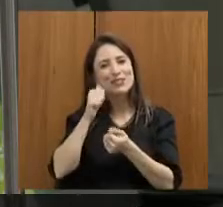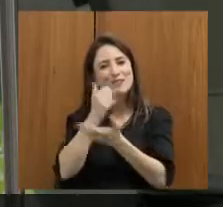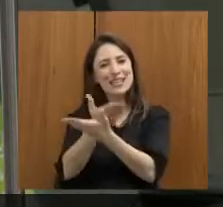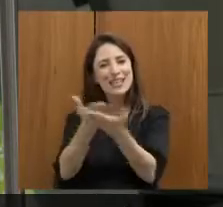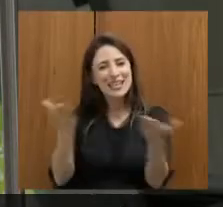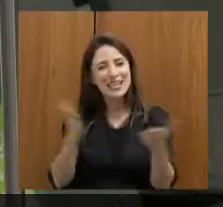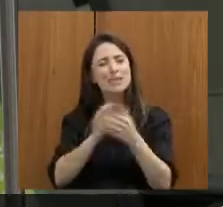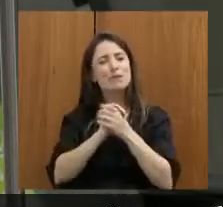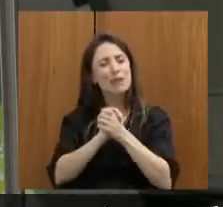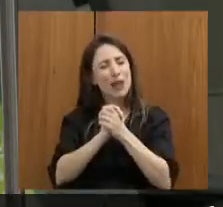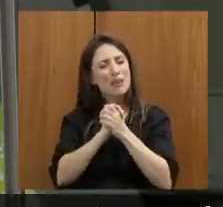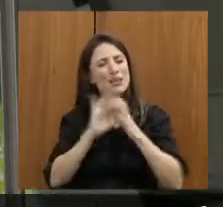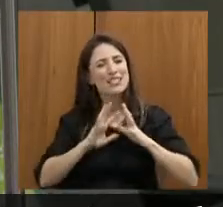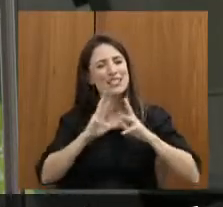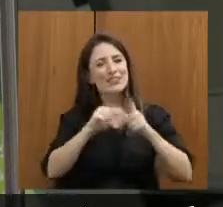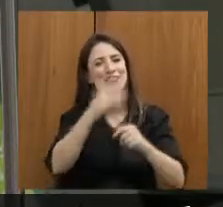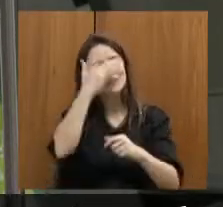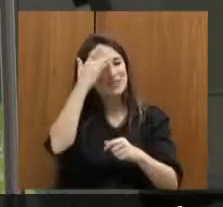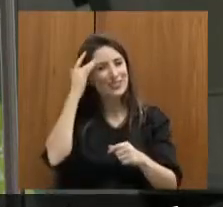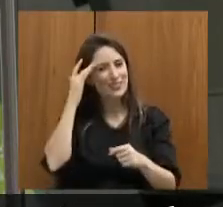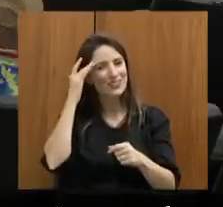viu Parabéns a todos